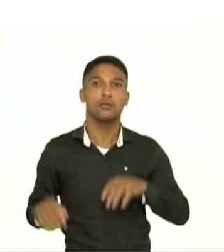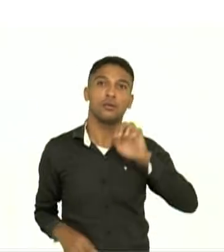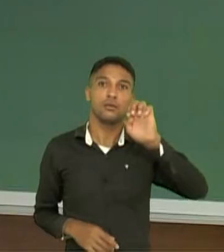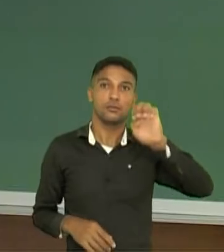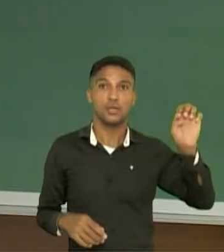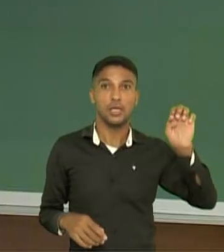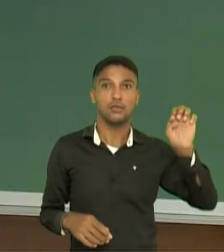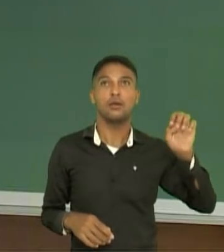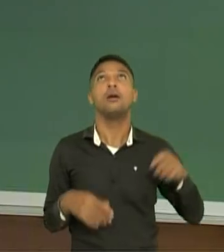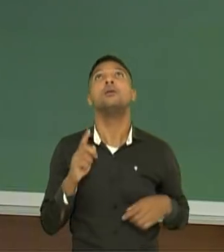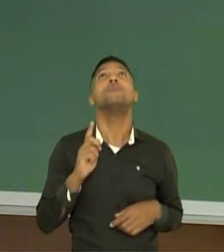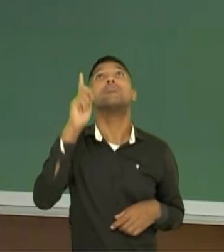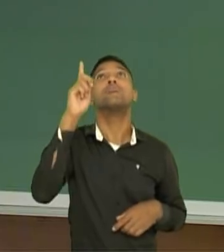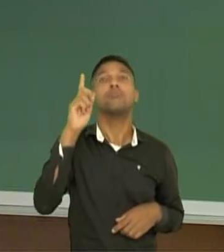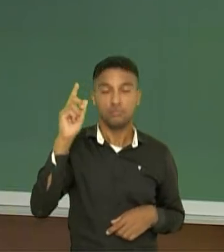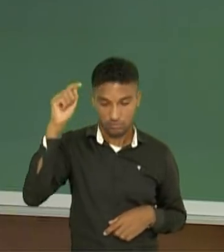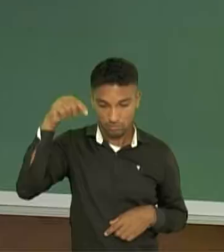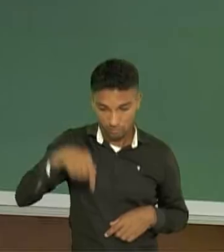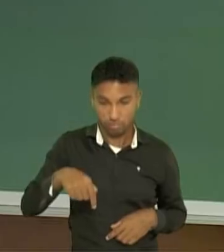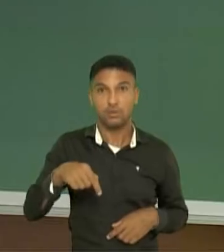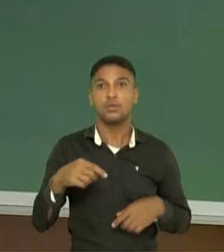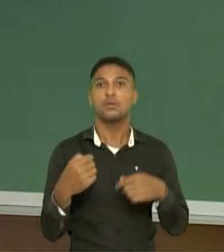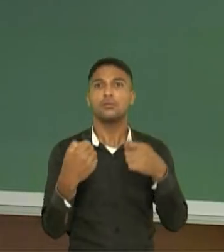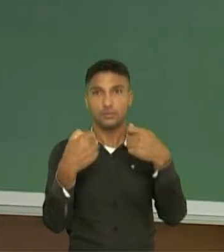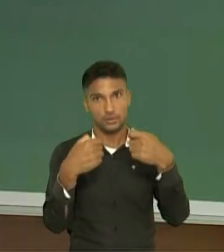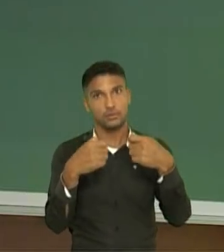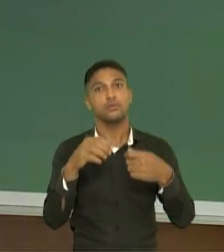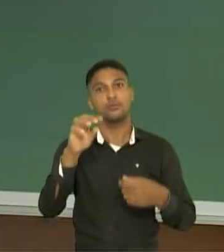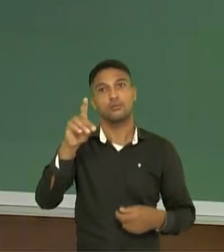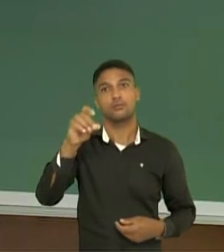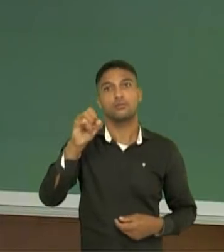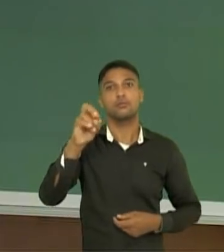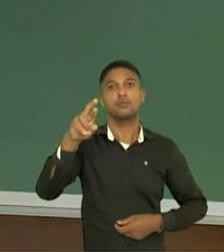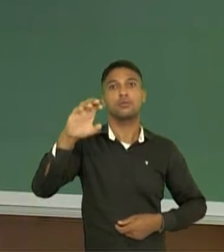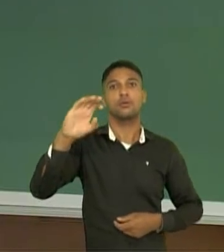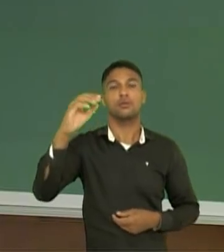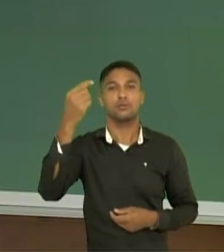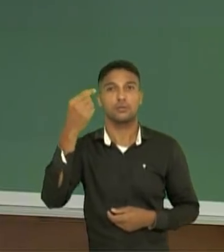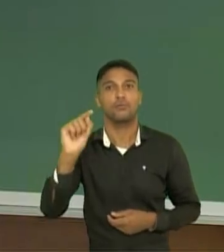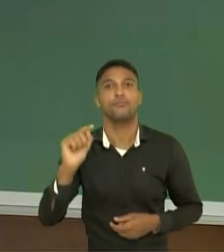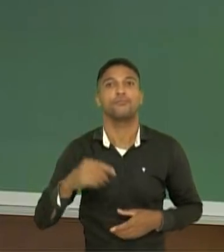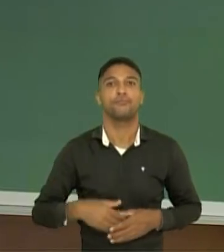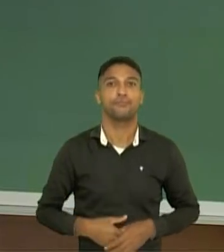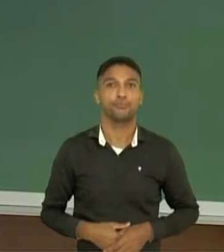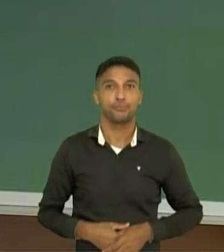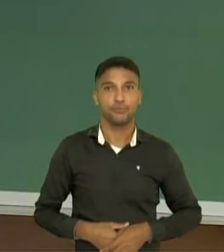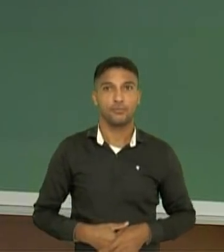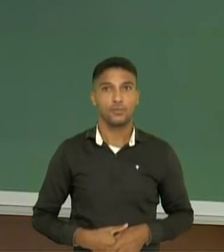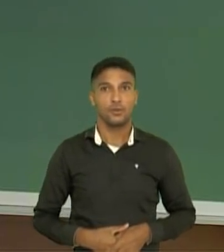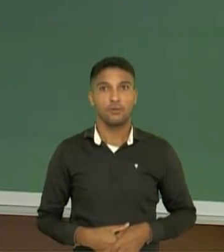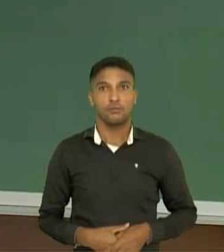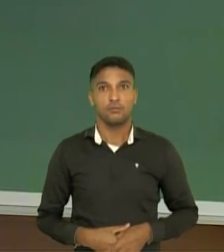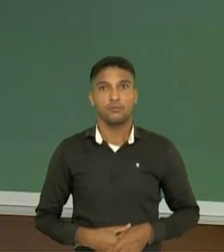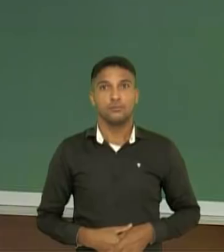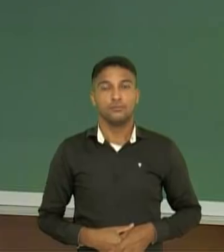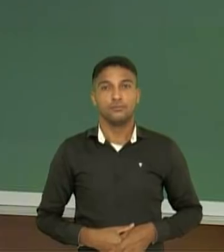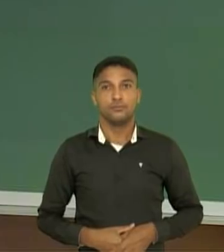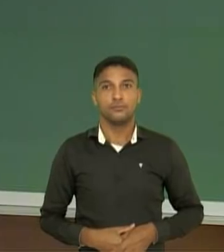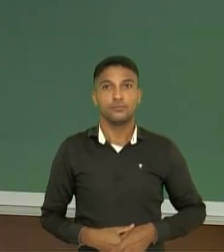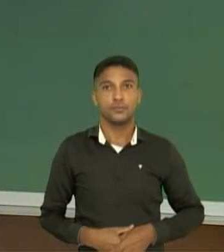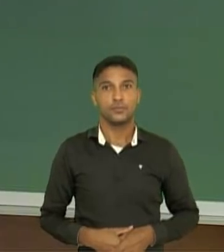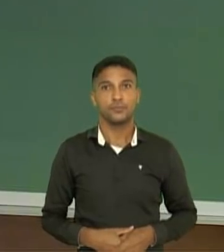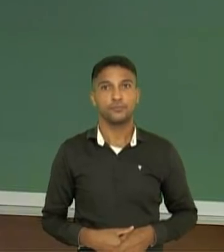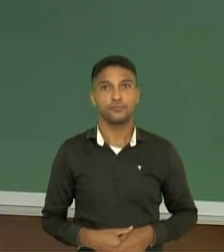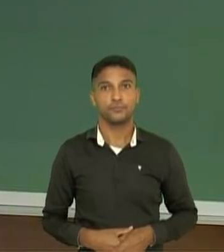sobe, desce. Normalmente a gente faz uma interpretação junto com as mãos, indicando o módulo através da fala, junto com a